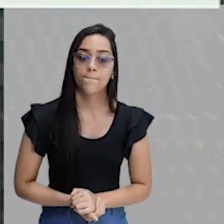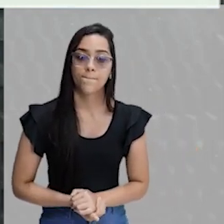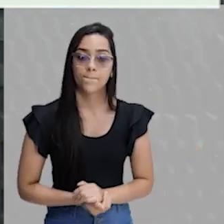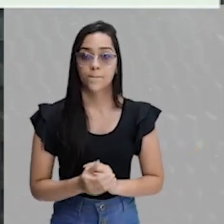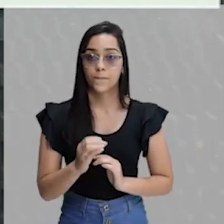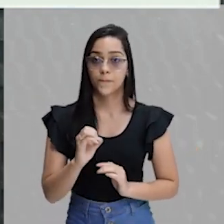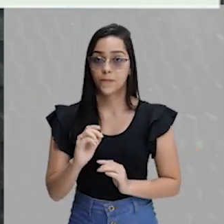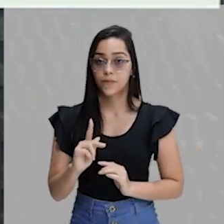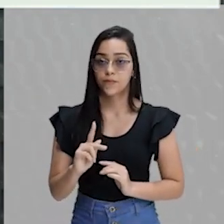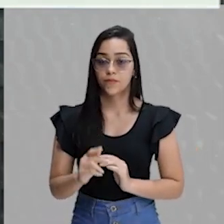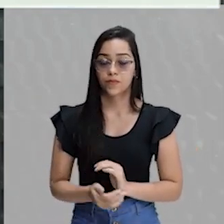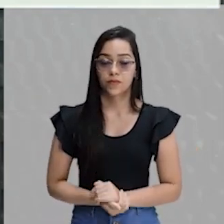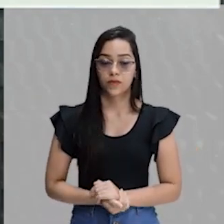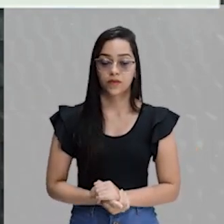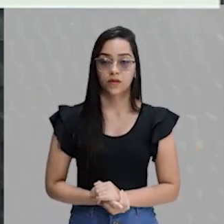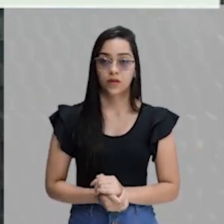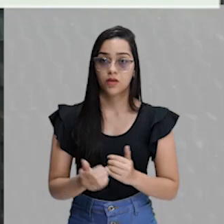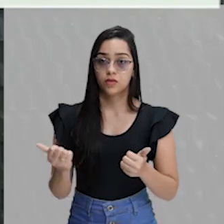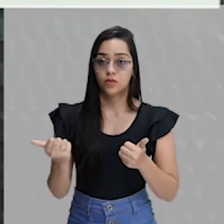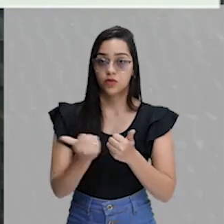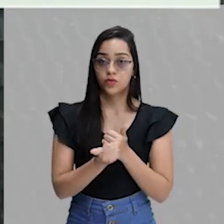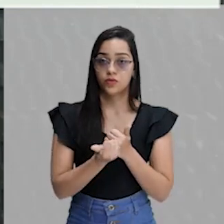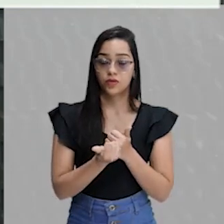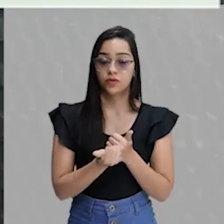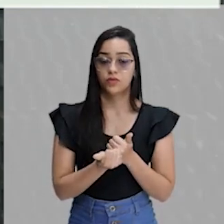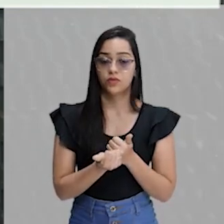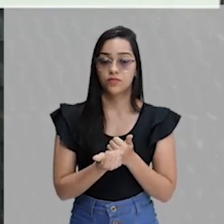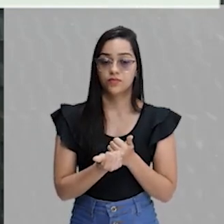Ok? Então, substituindo, né?